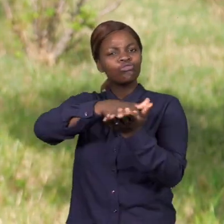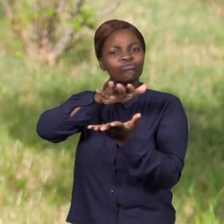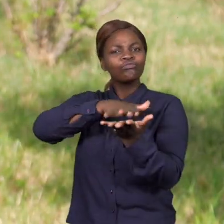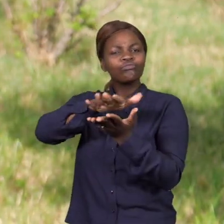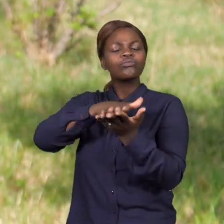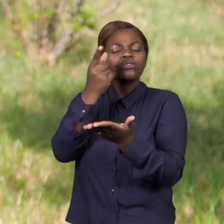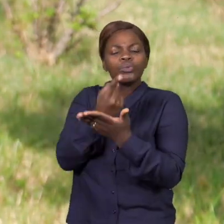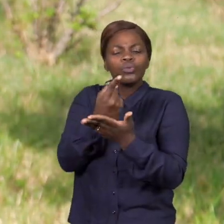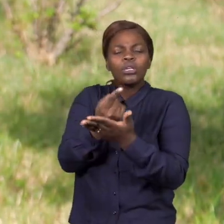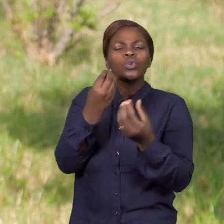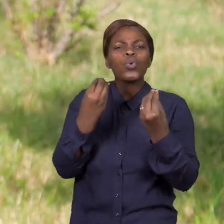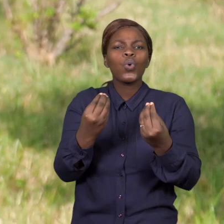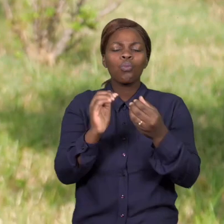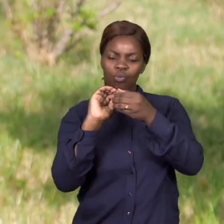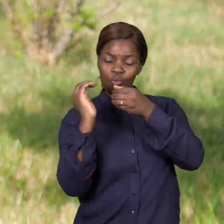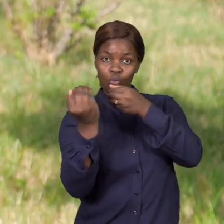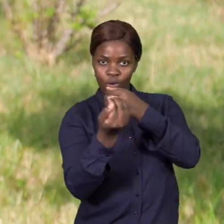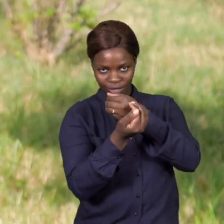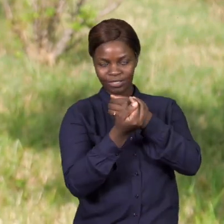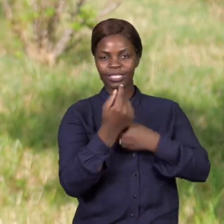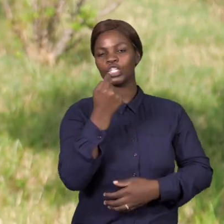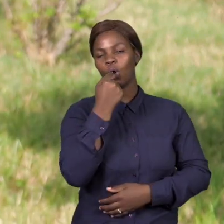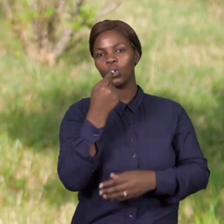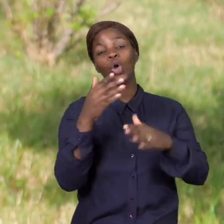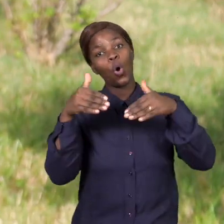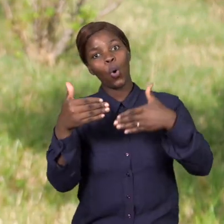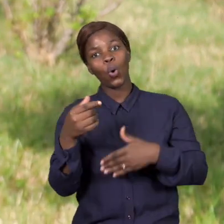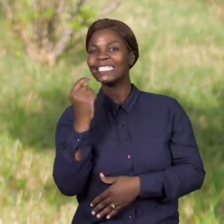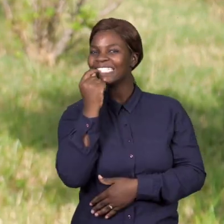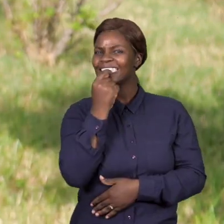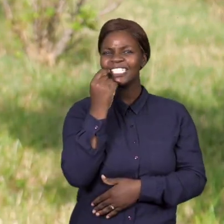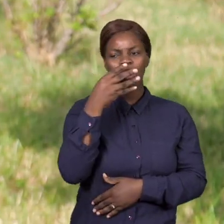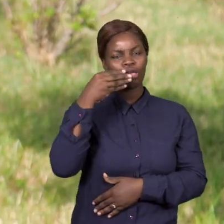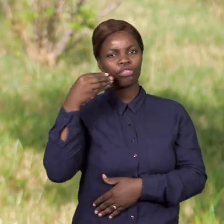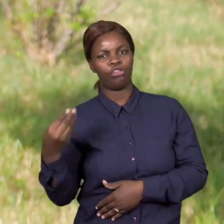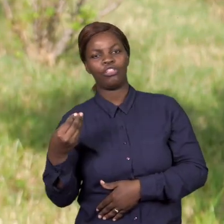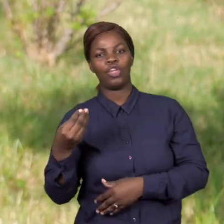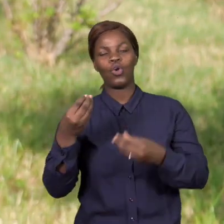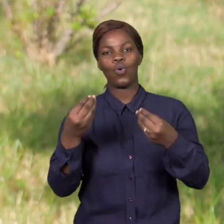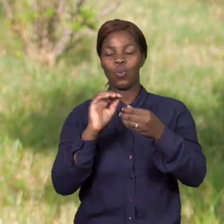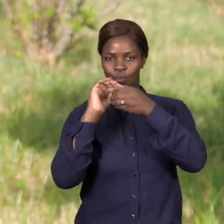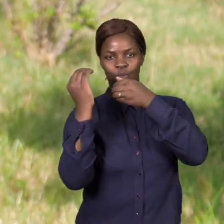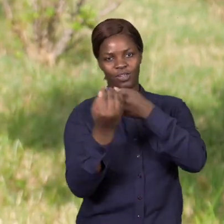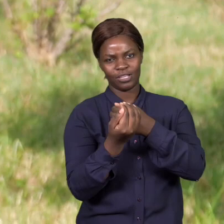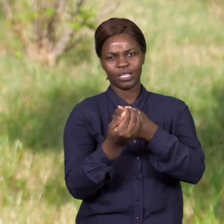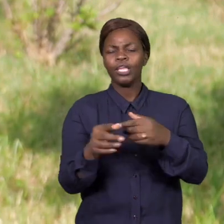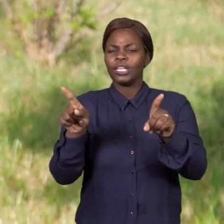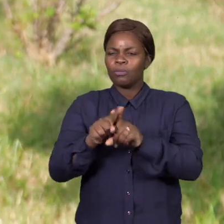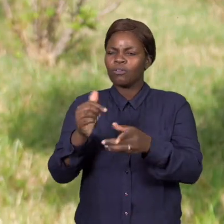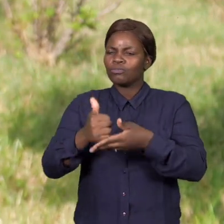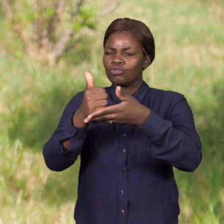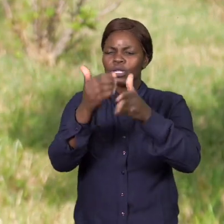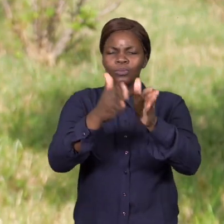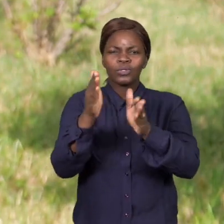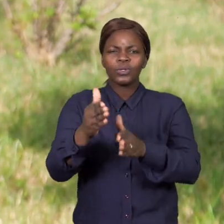hoje vamos falar da importância desses cuidados, bem como as principais causas de perdas dentárias. E vamos também